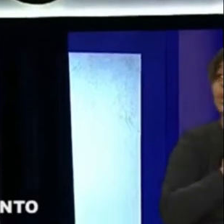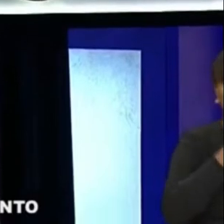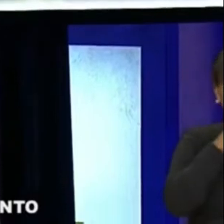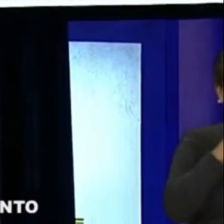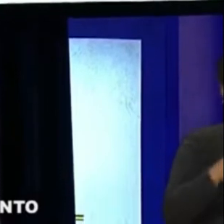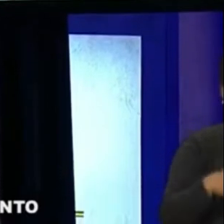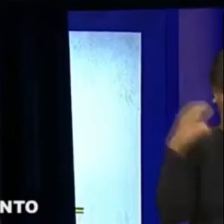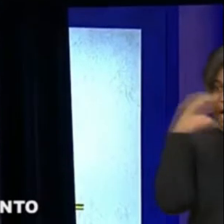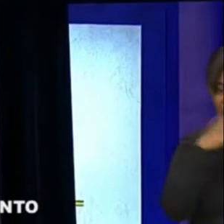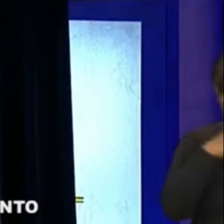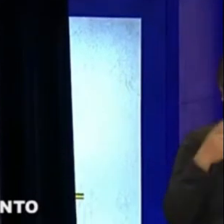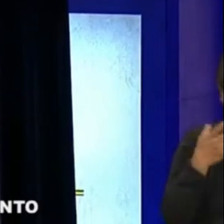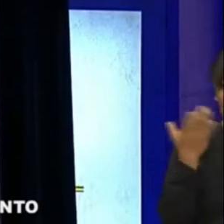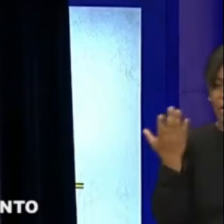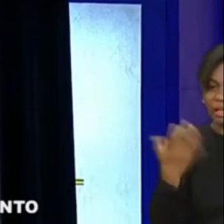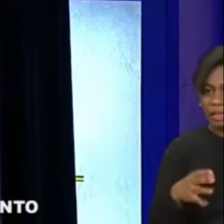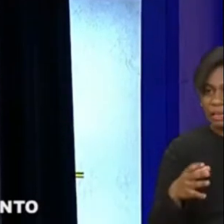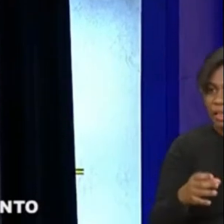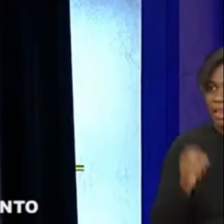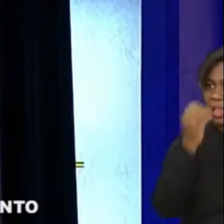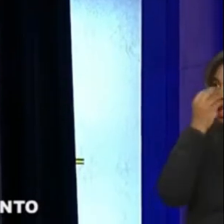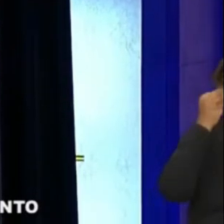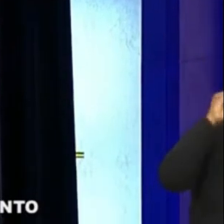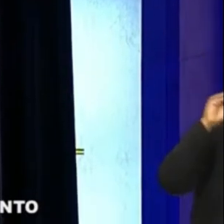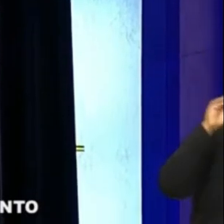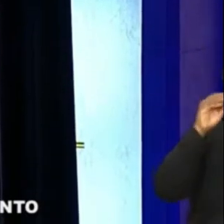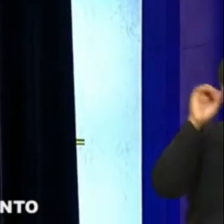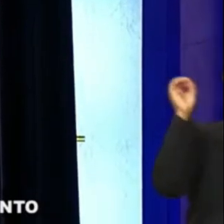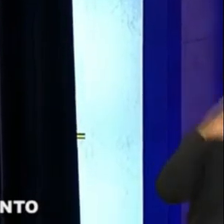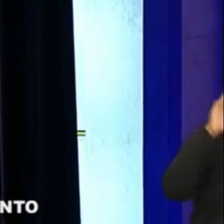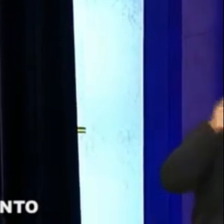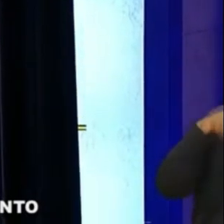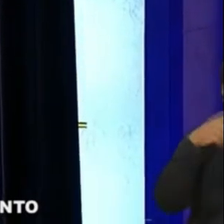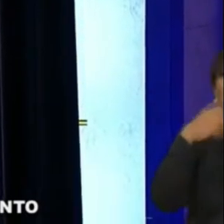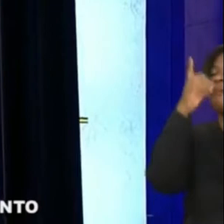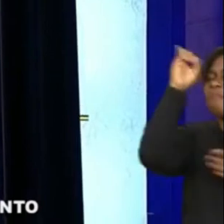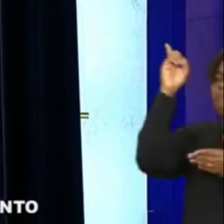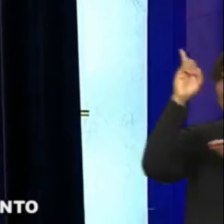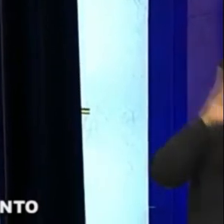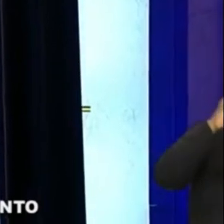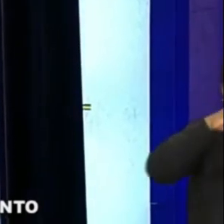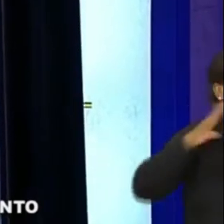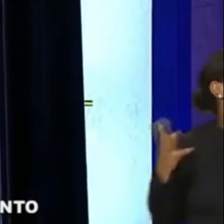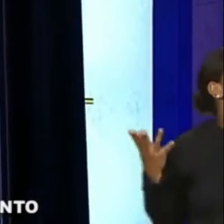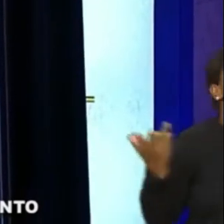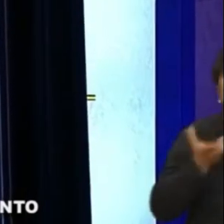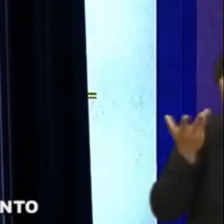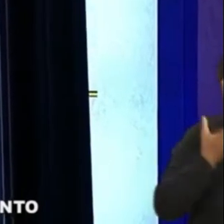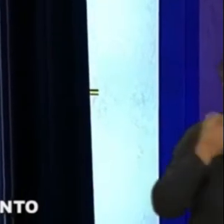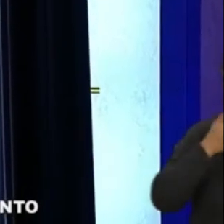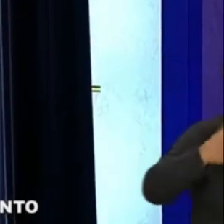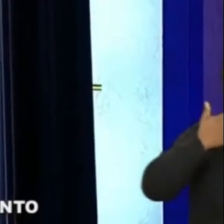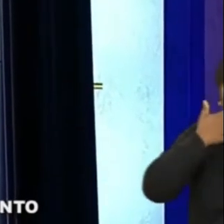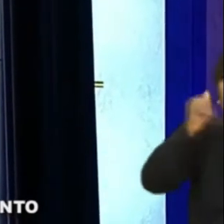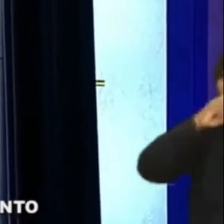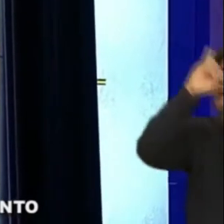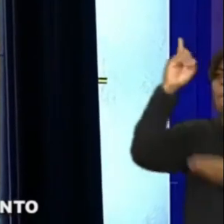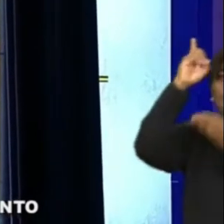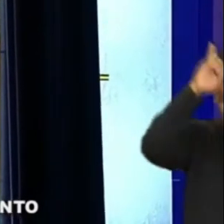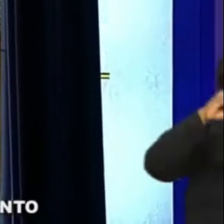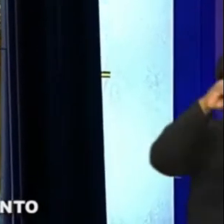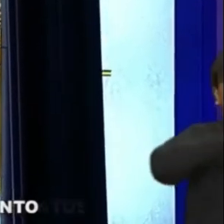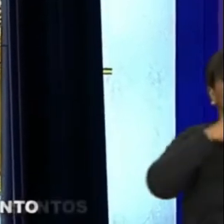tenha pressa para sair da presença. A presença mais maravilhosa, a melhor presença